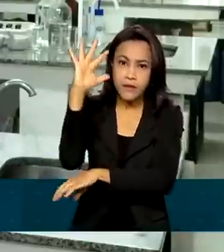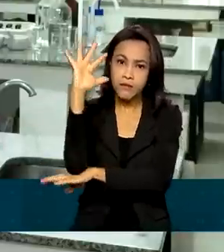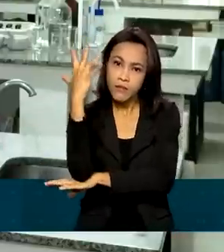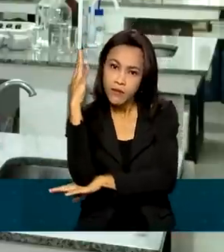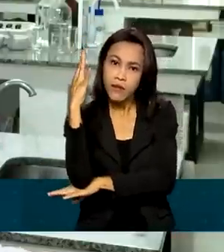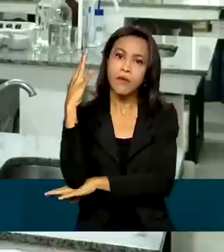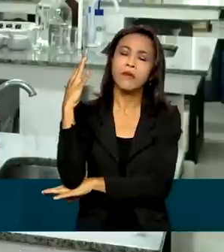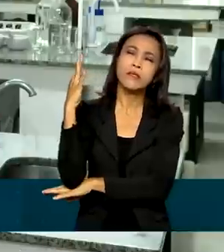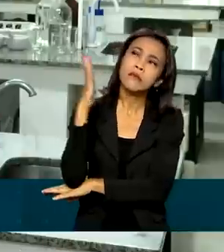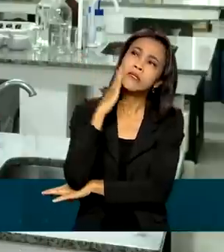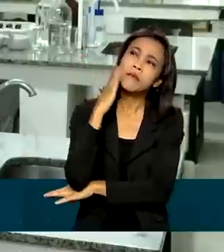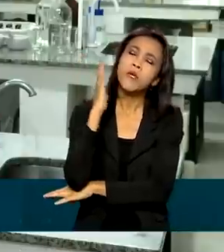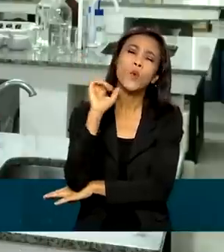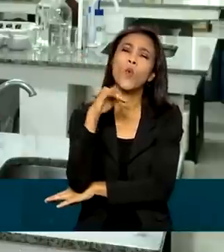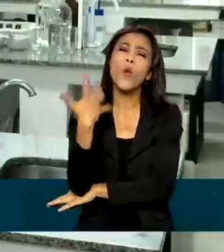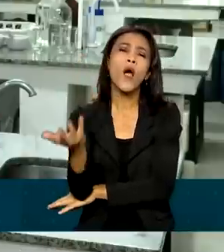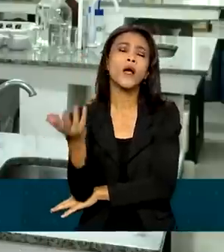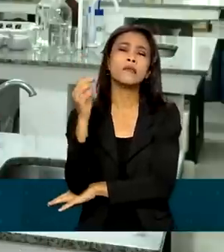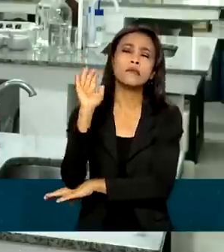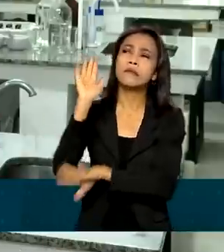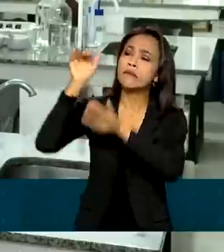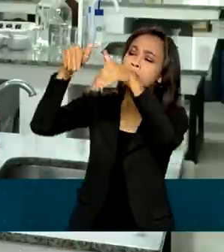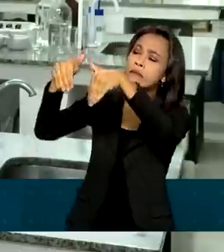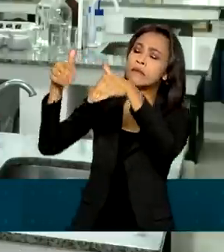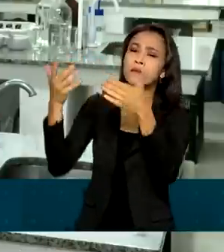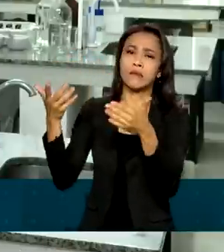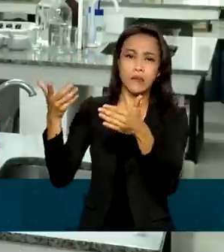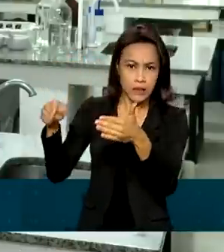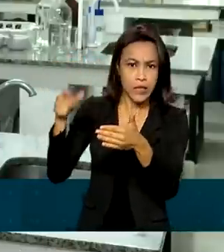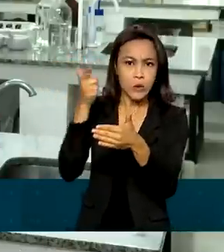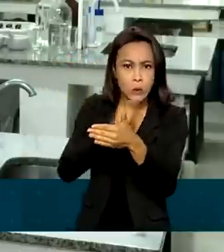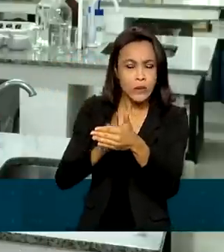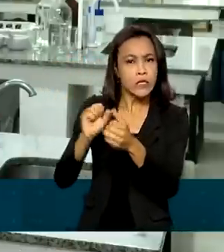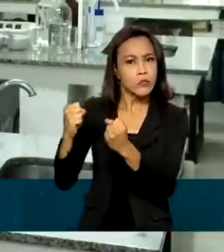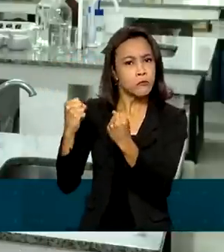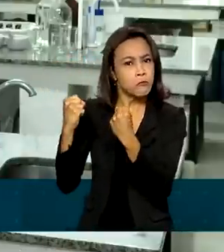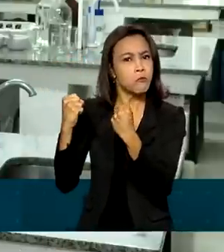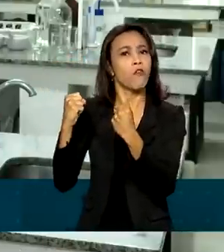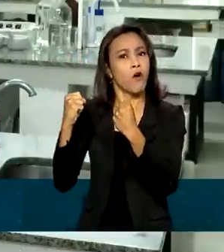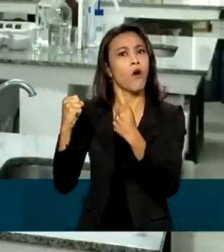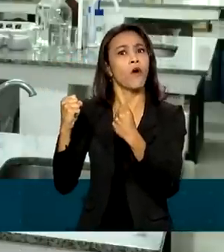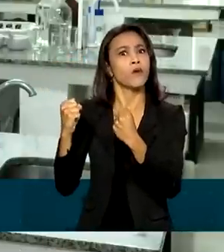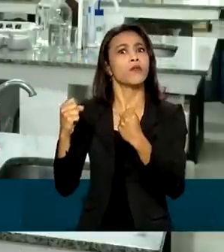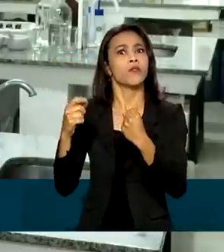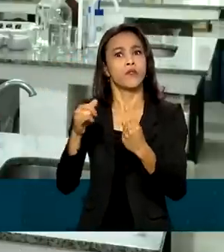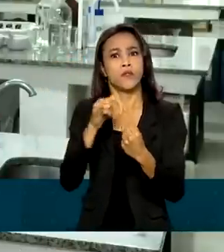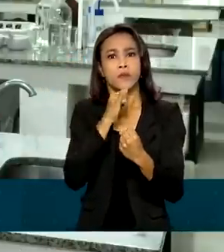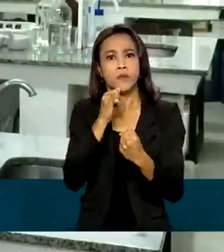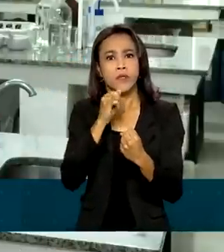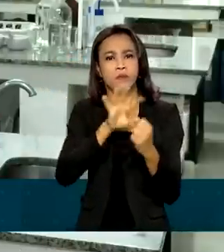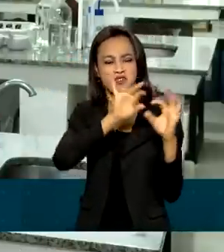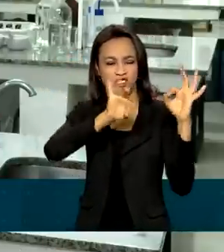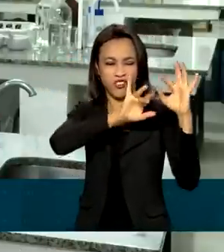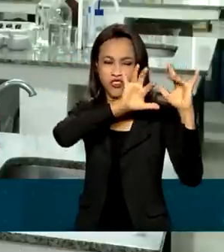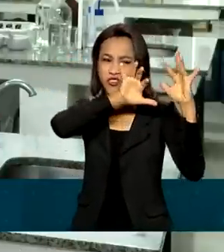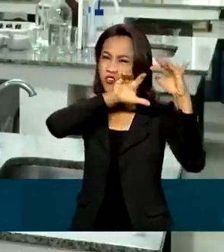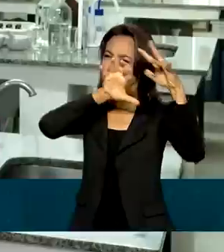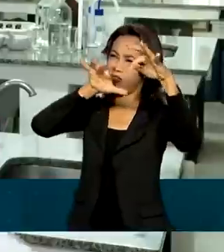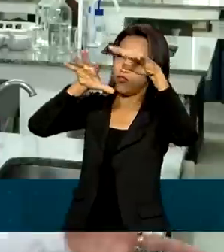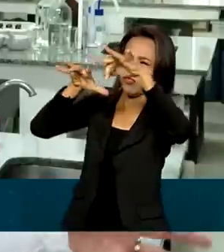tentar ver que substâncias são essas um tiro que as pudesse sobreviver poesia para O Ataque dos Insetos